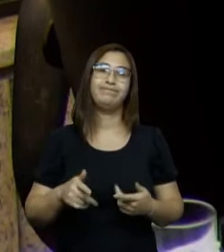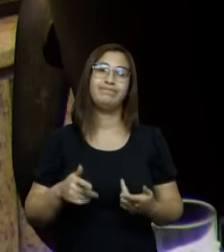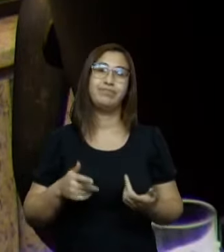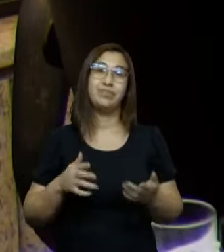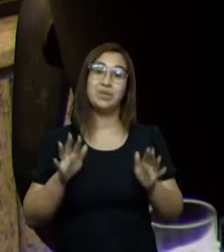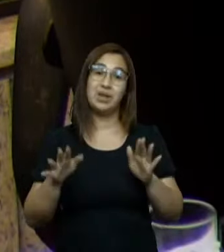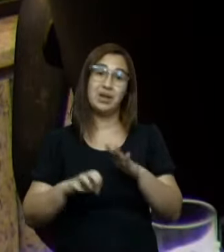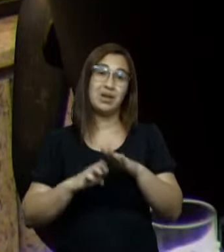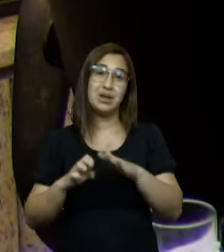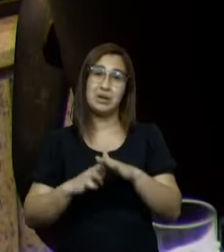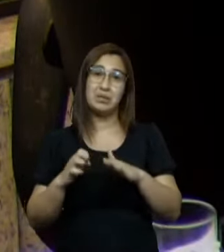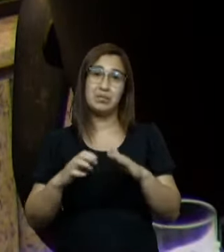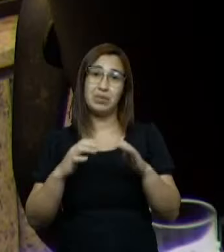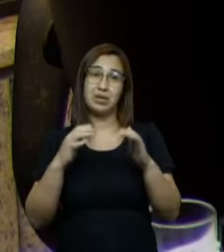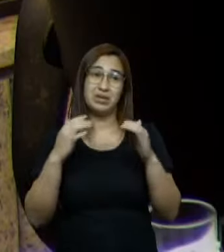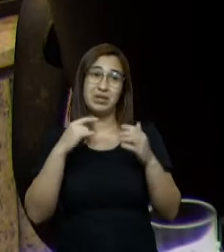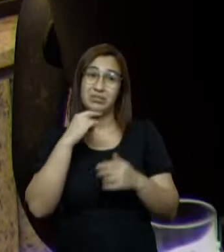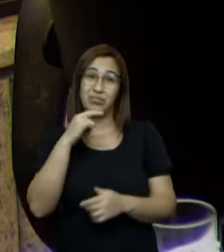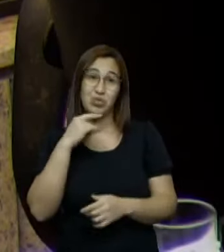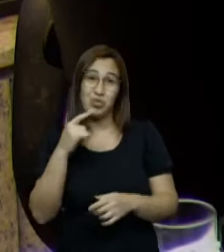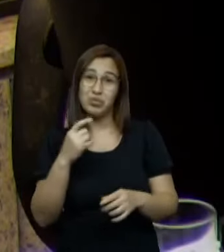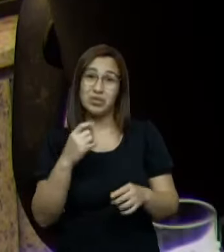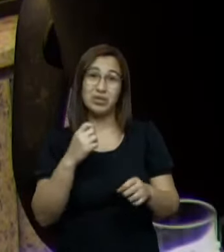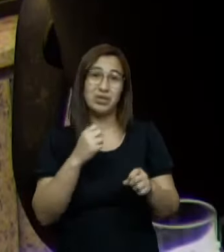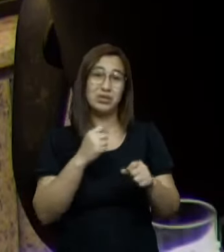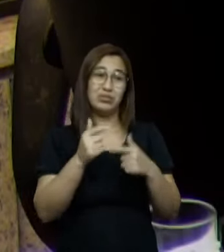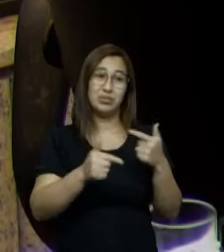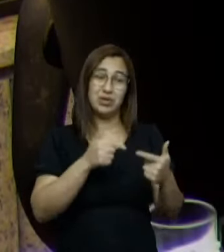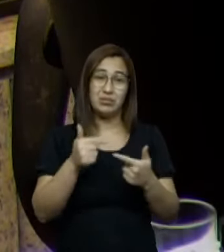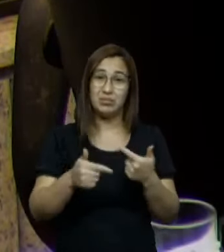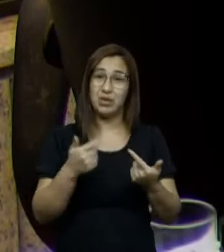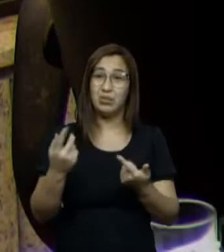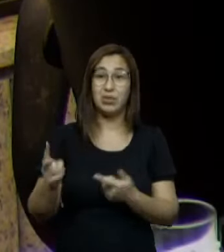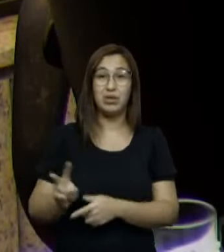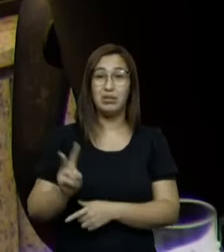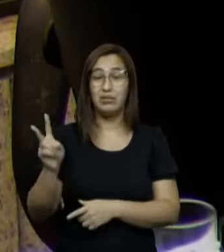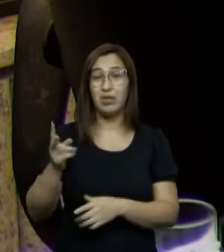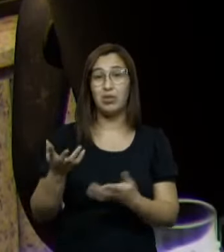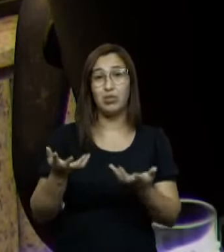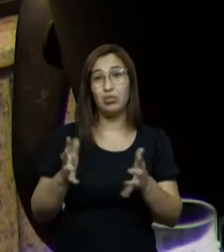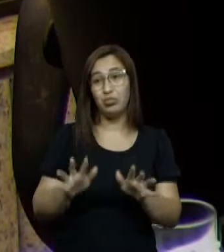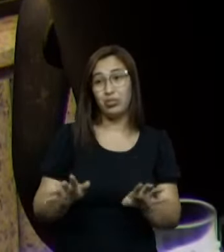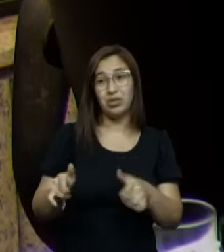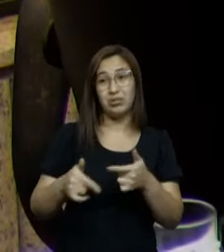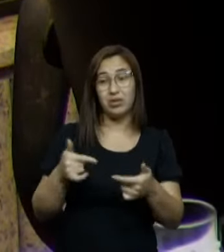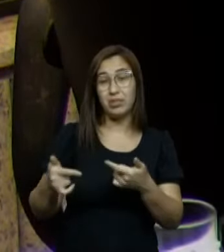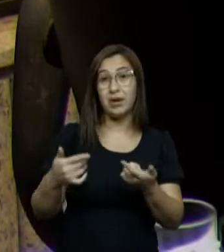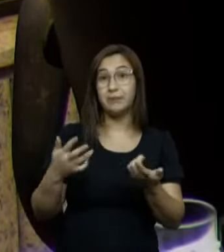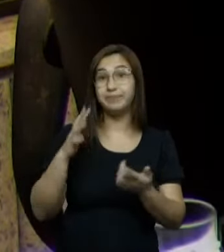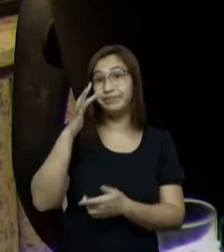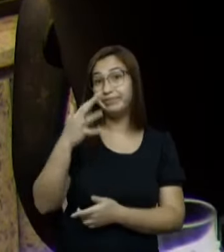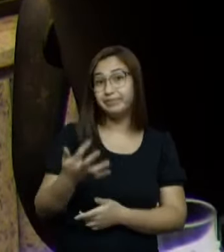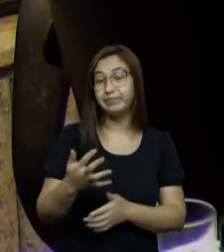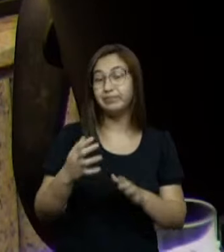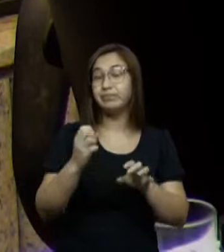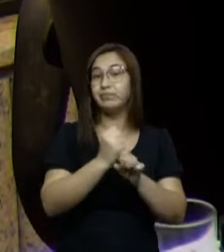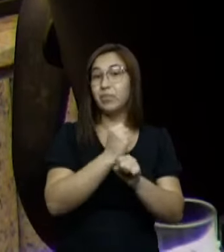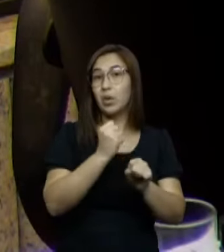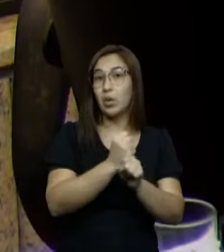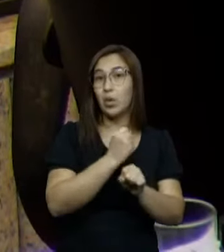não tenho como cumprir esse contrato por esse preço e quer fazer esse rompimento. Resultado, as obras que